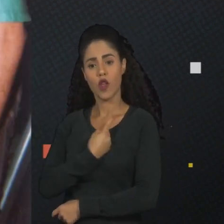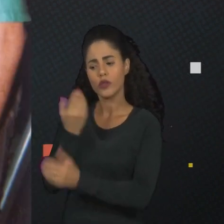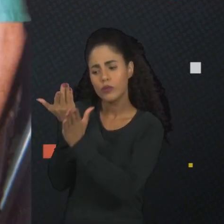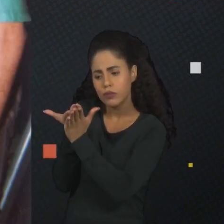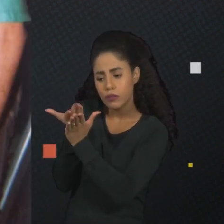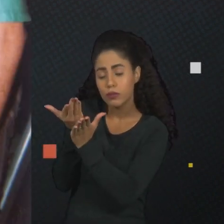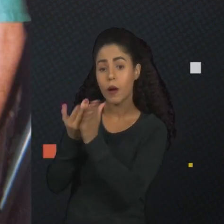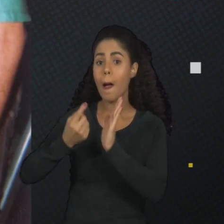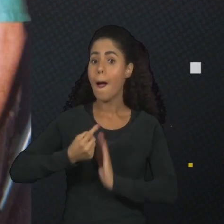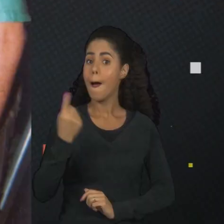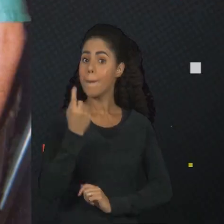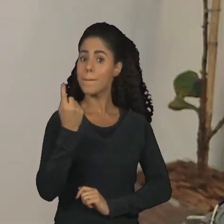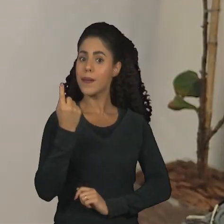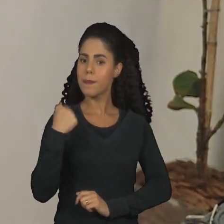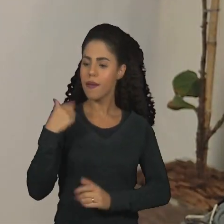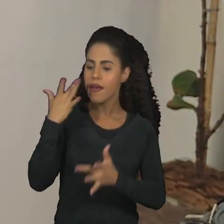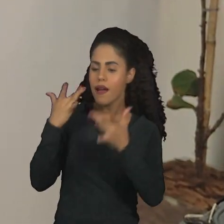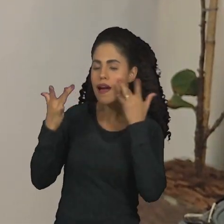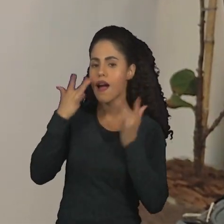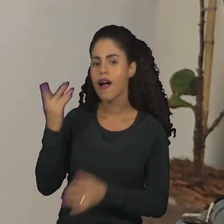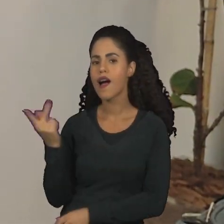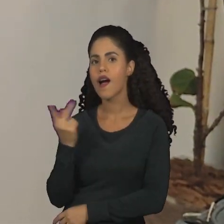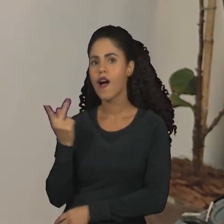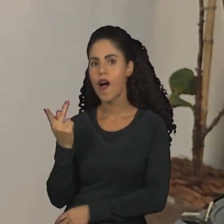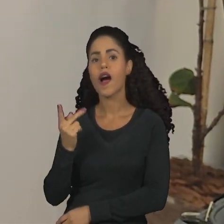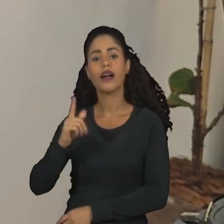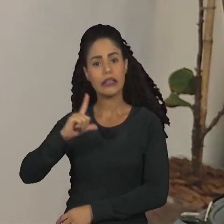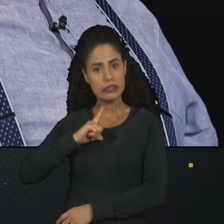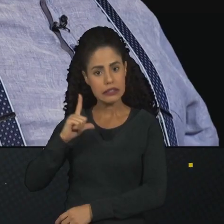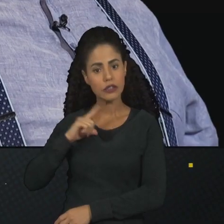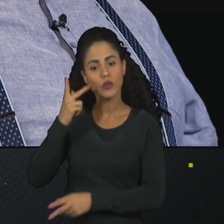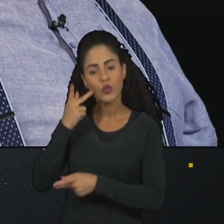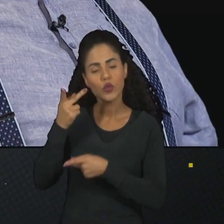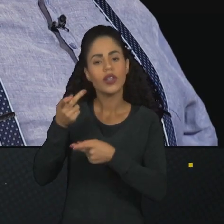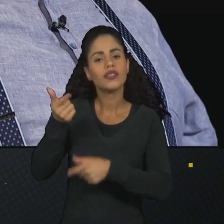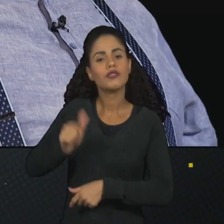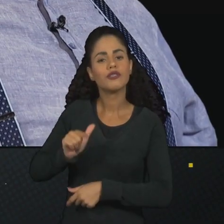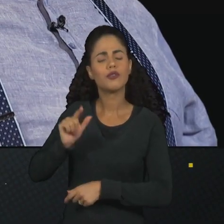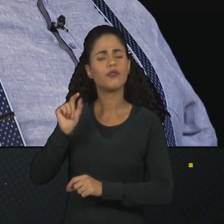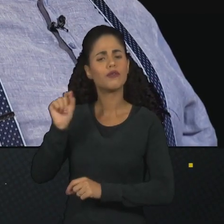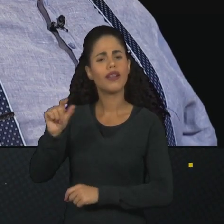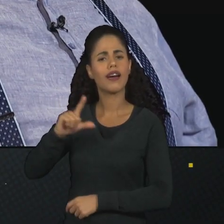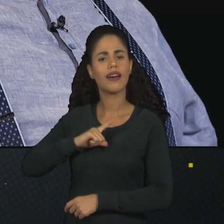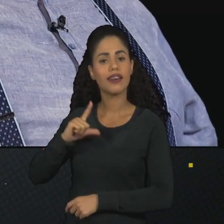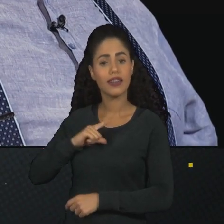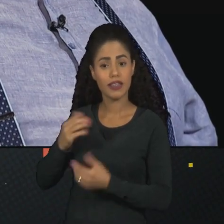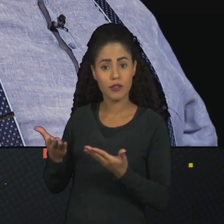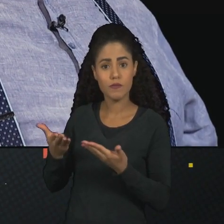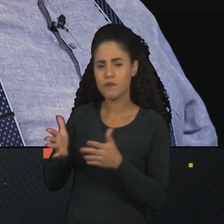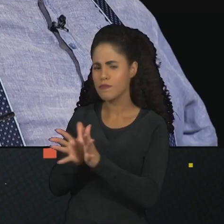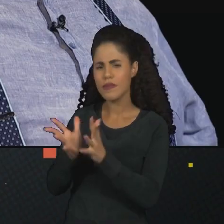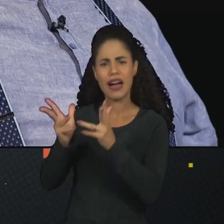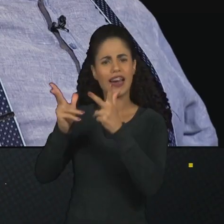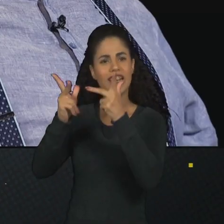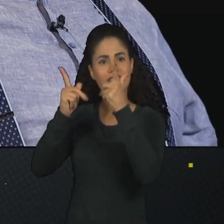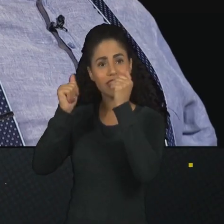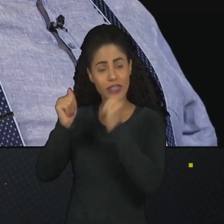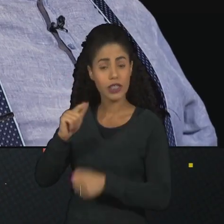montar a nossa primeira peça, Um Corpo Santo 2, revisitando no Estação Madame